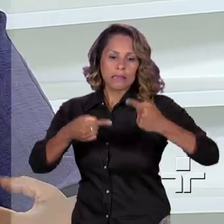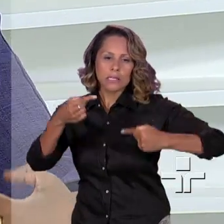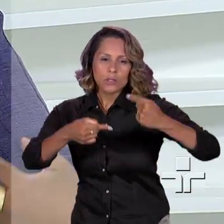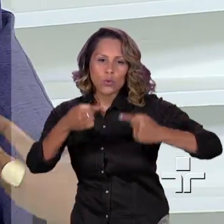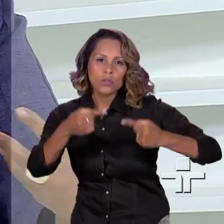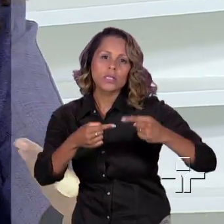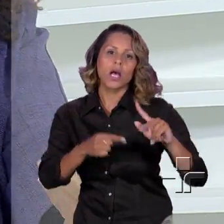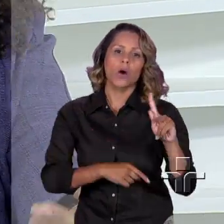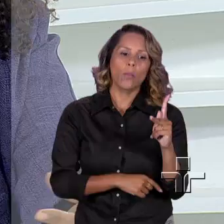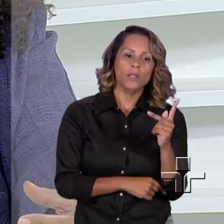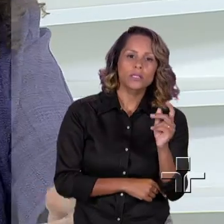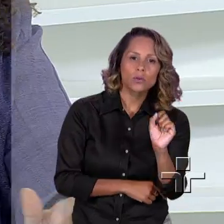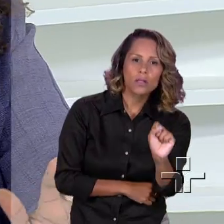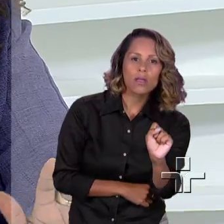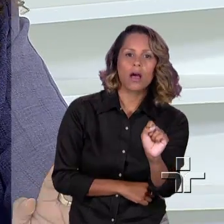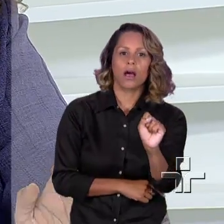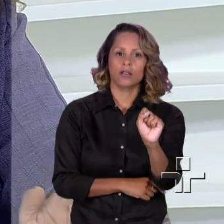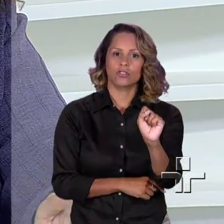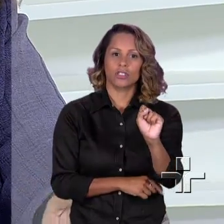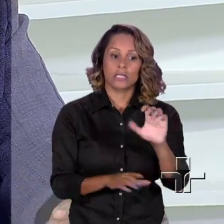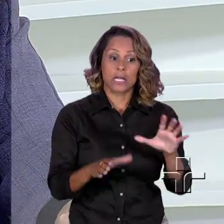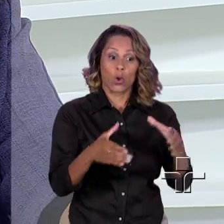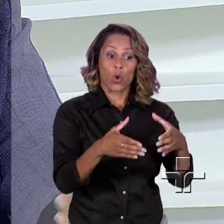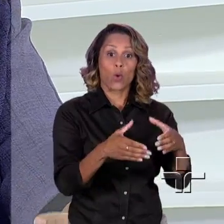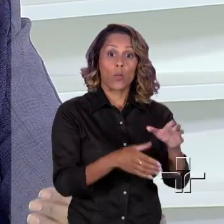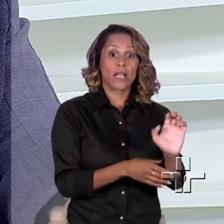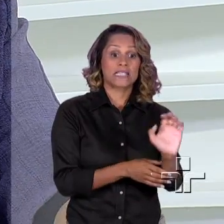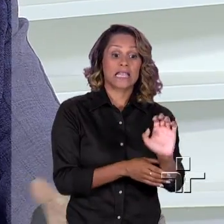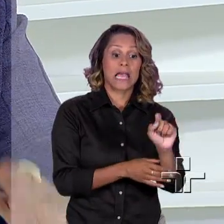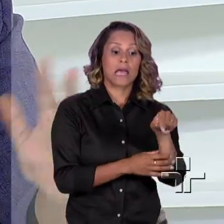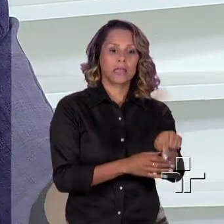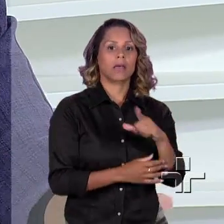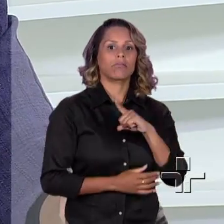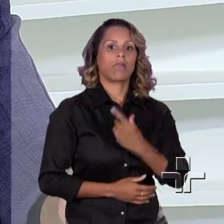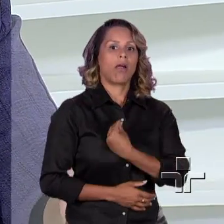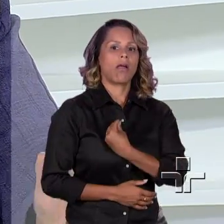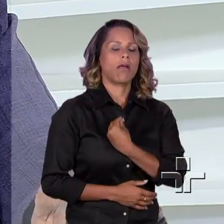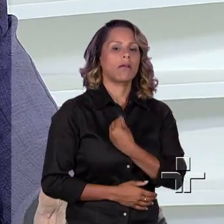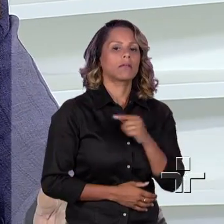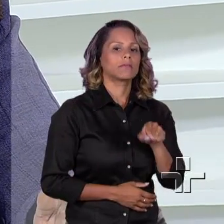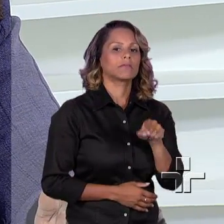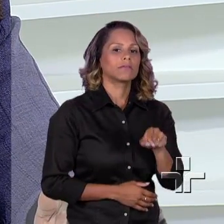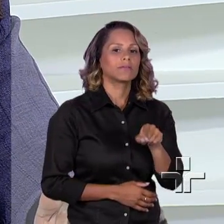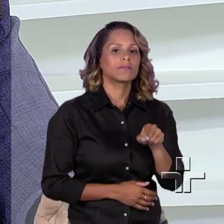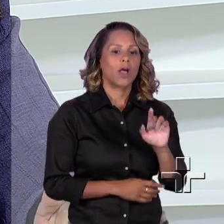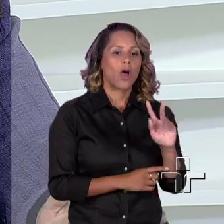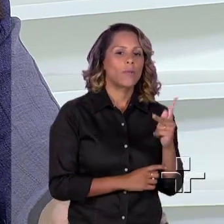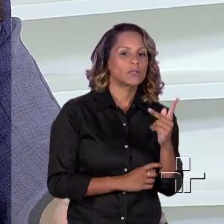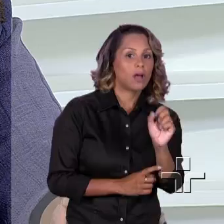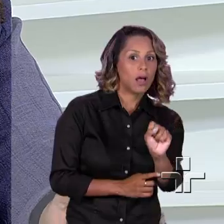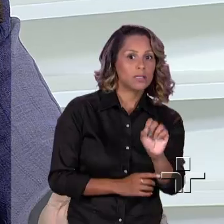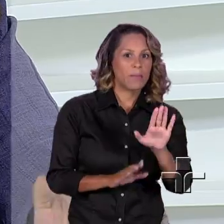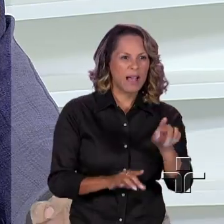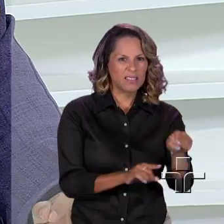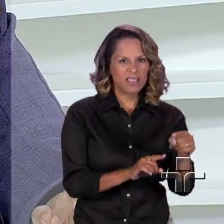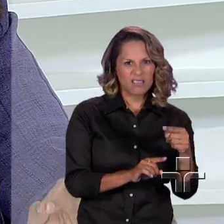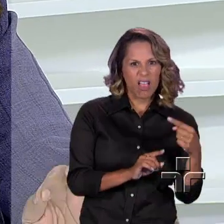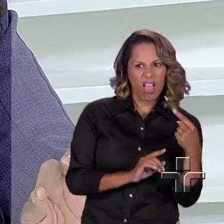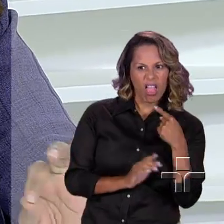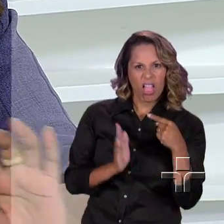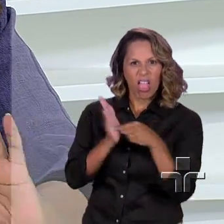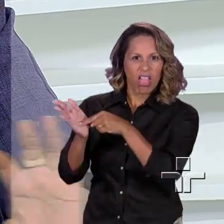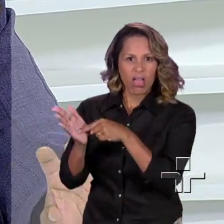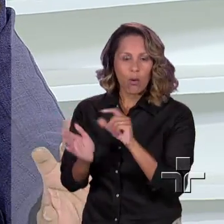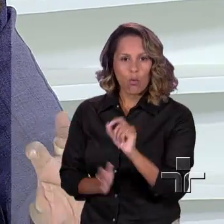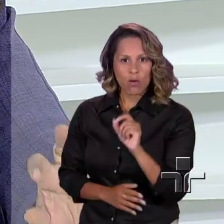questão da homossexualidade dentro da esquerda, que a acusação que vinha do movimento, né, de esquerda na época era que